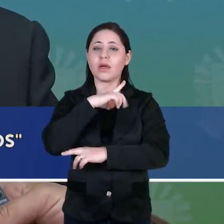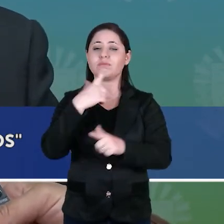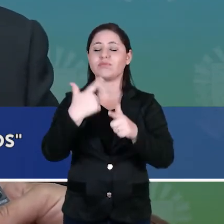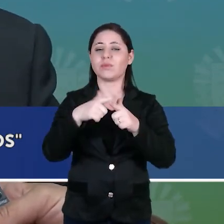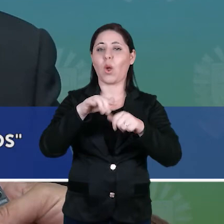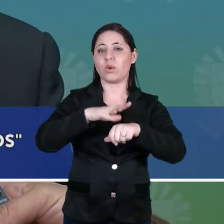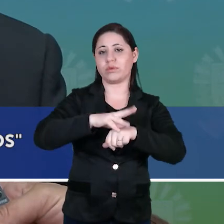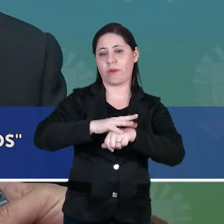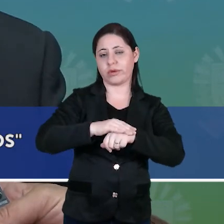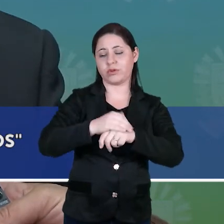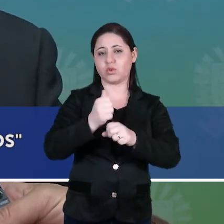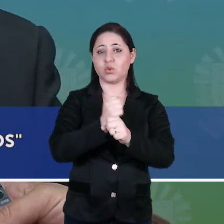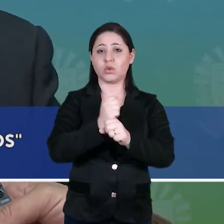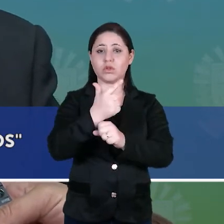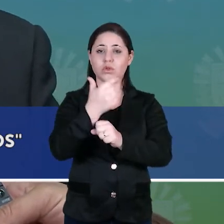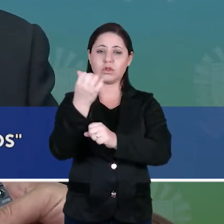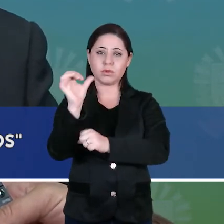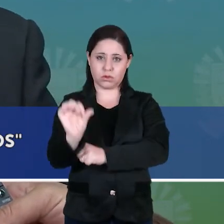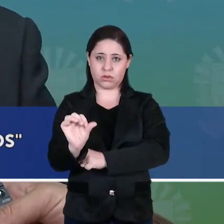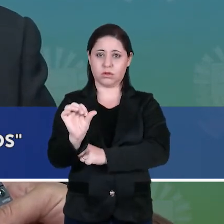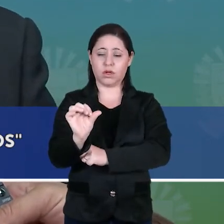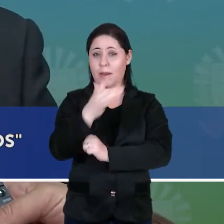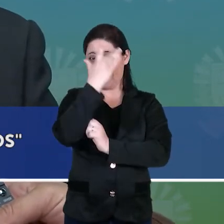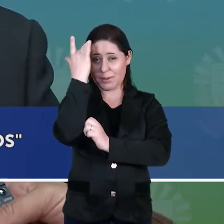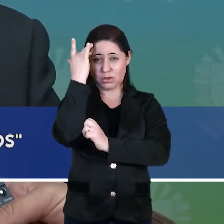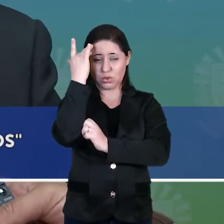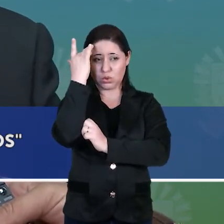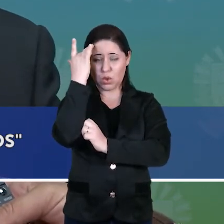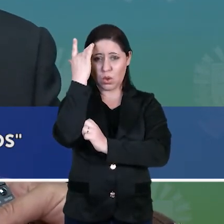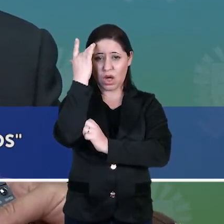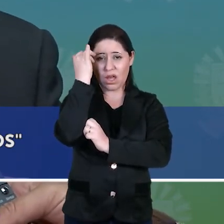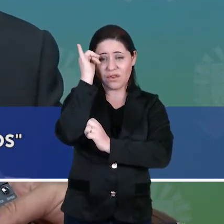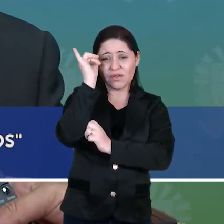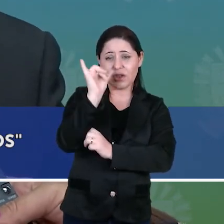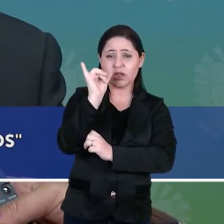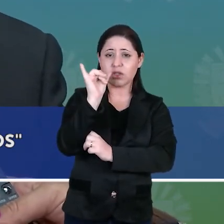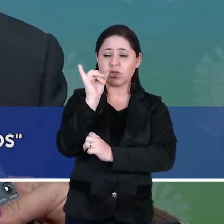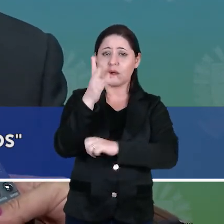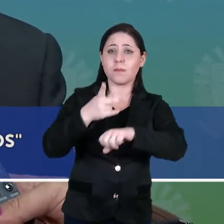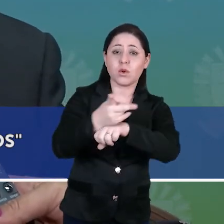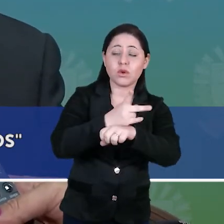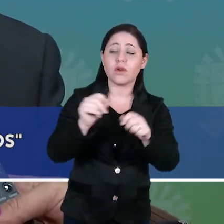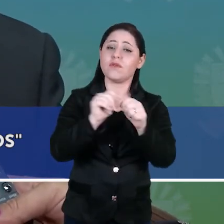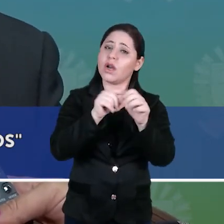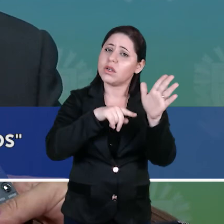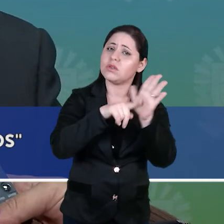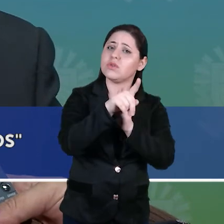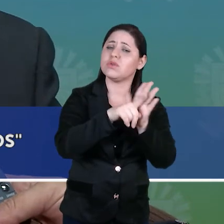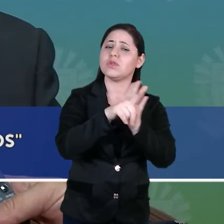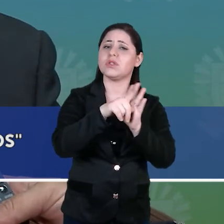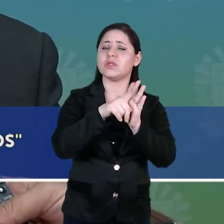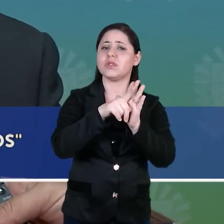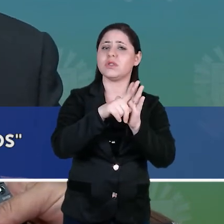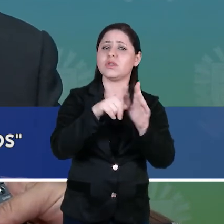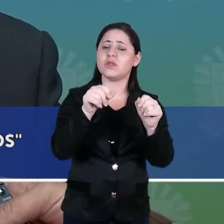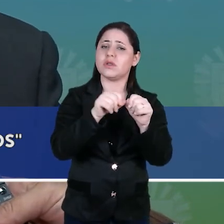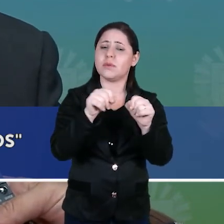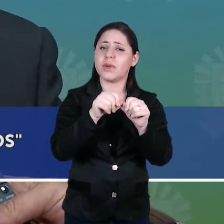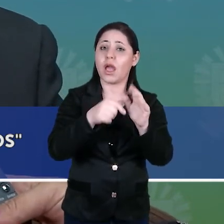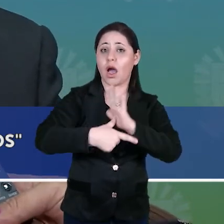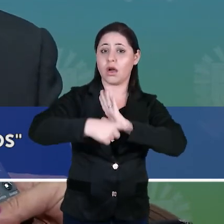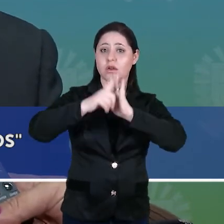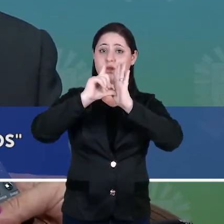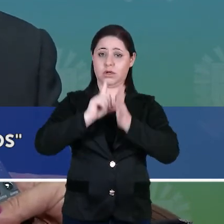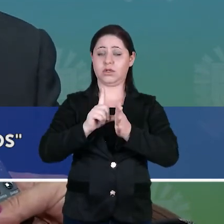mil mulheres são atingidas com câncer de mama nesse ano 2019. Então, para que as pessoas quebrem esse tabu, que elas realmente procurem, façam o exame,